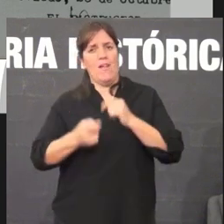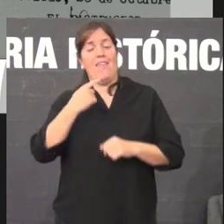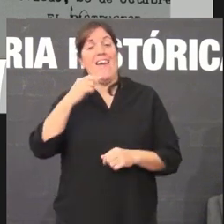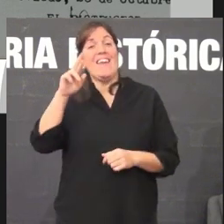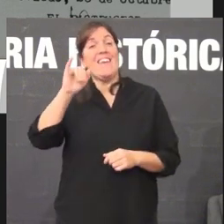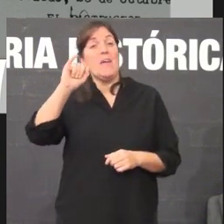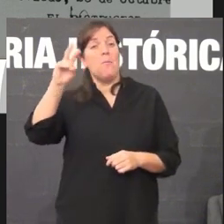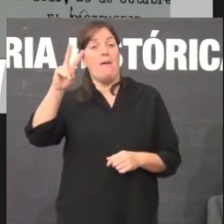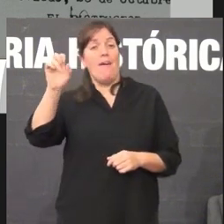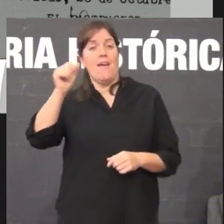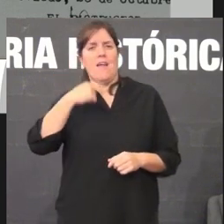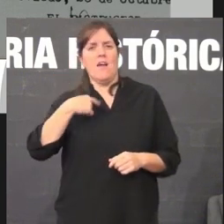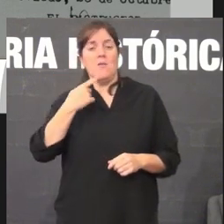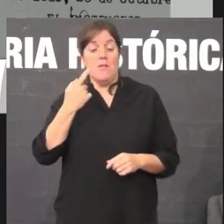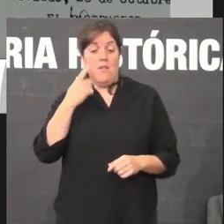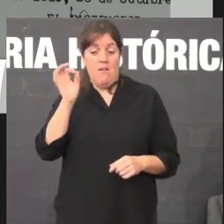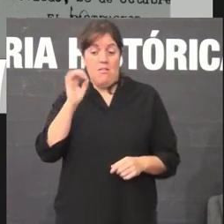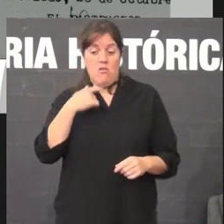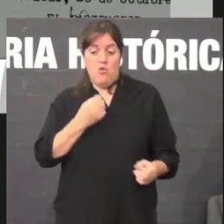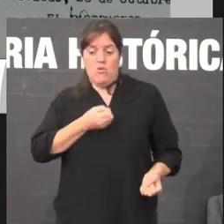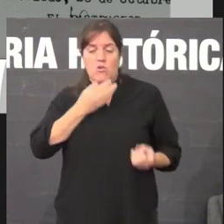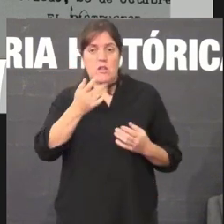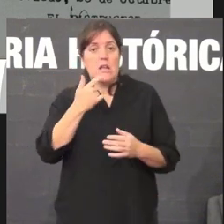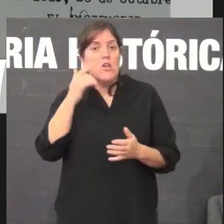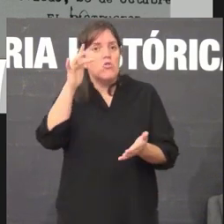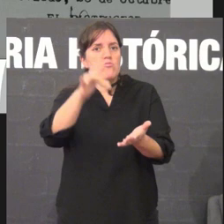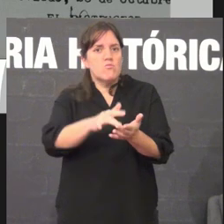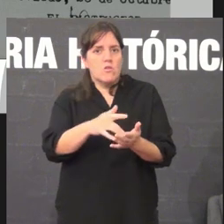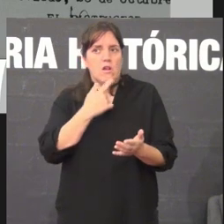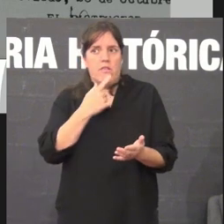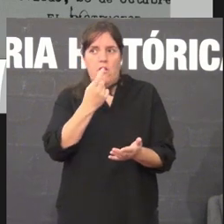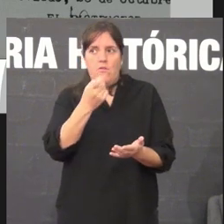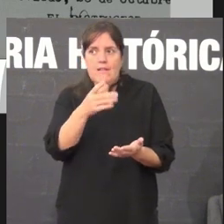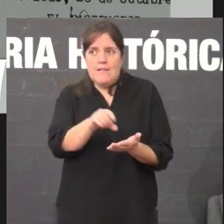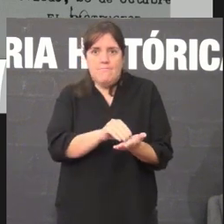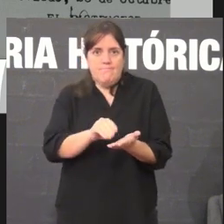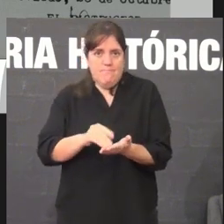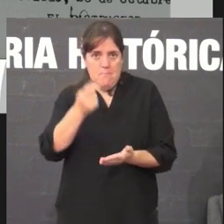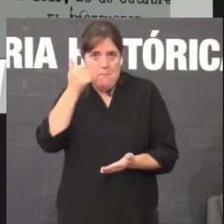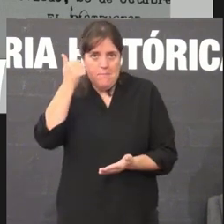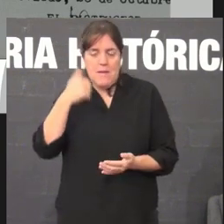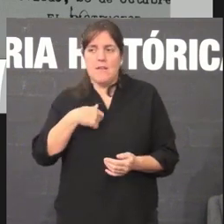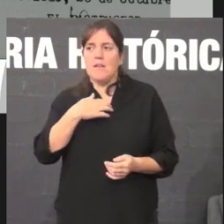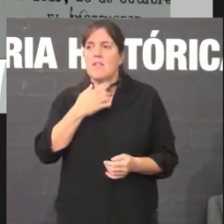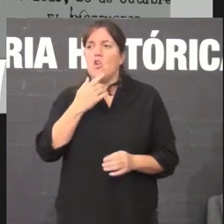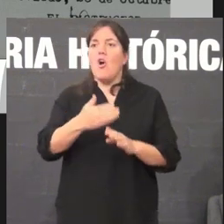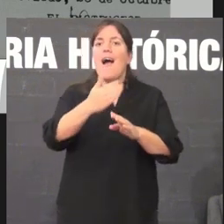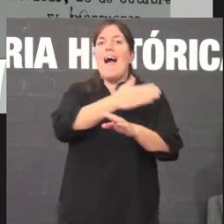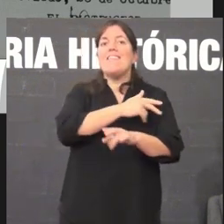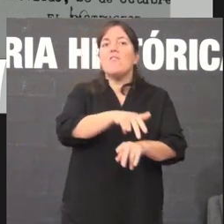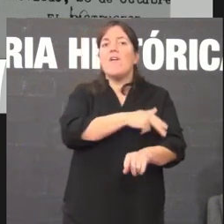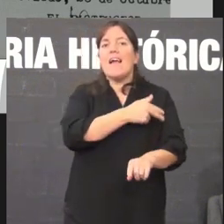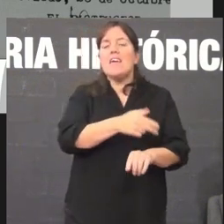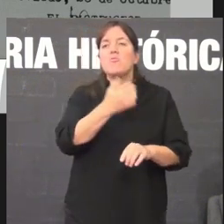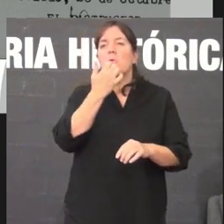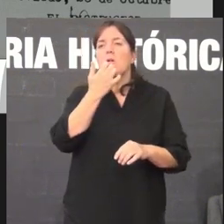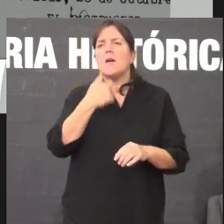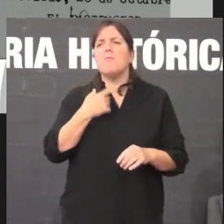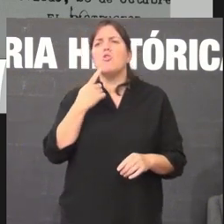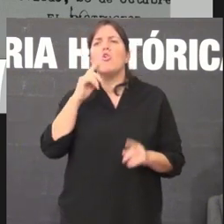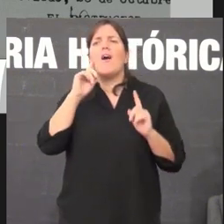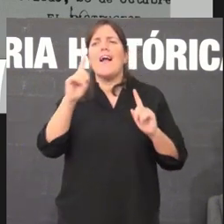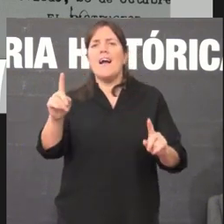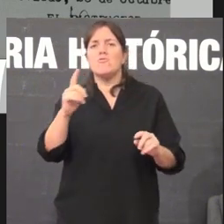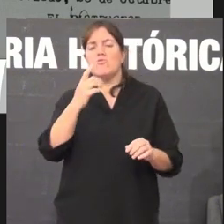tamén cheguei ate onde puiden e que son necesarios equipos por exemplo eu de antes do franquismo coñeixo o caso pero porque